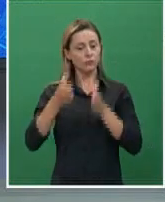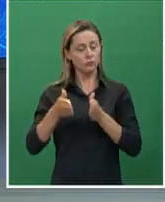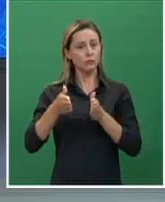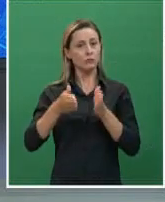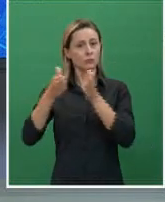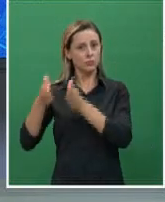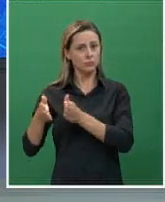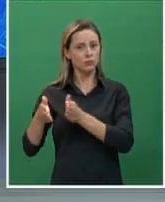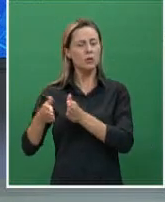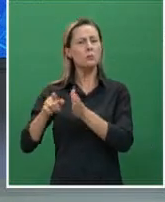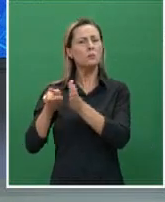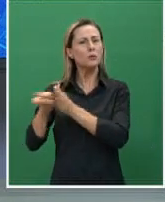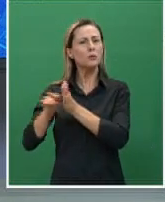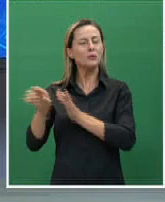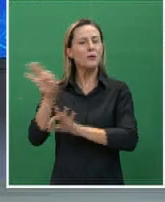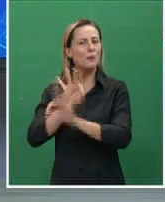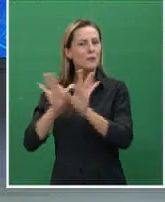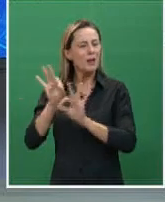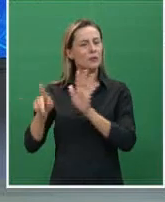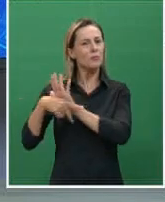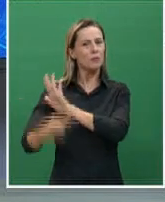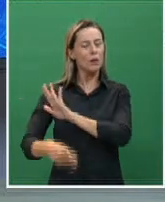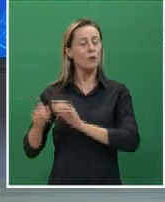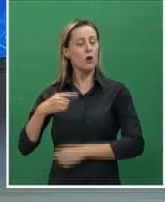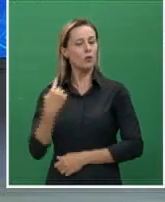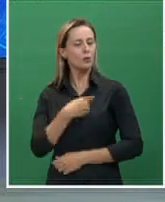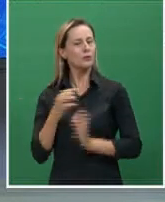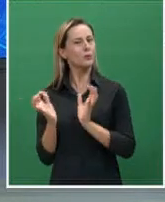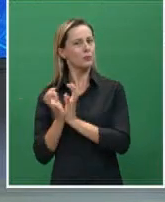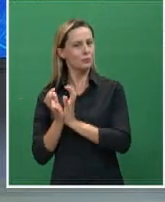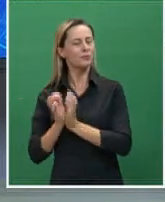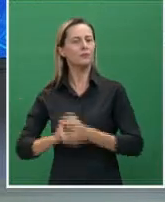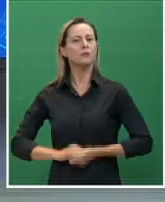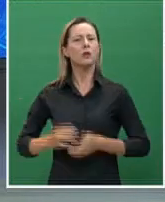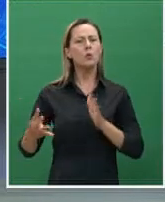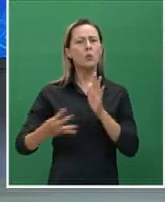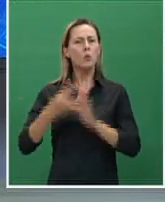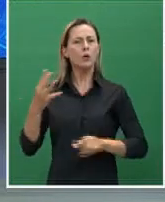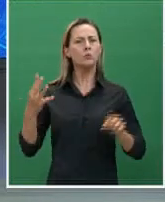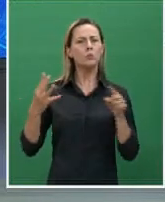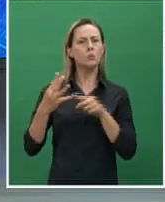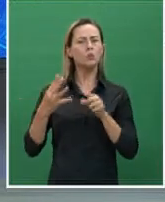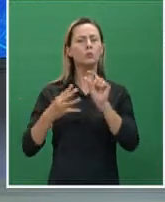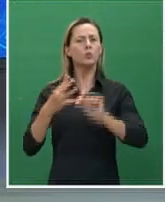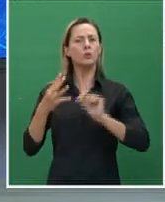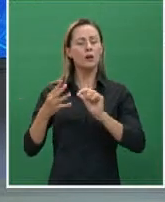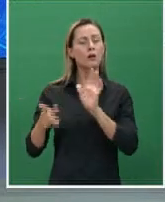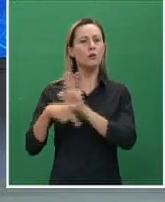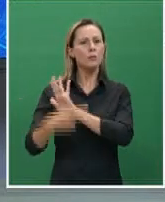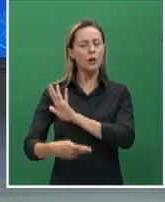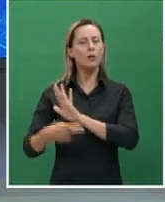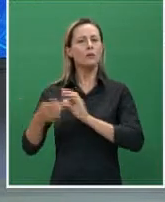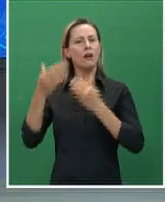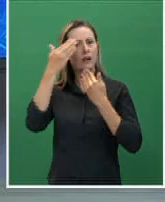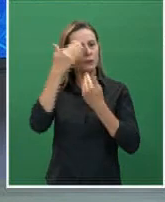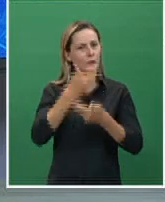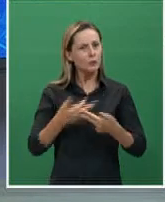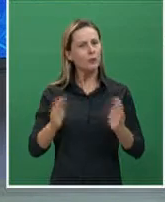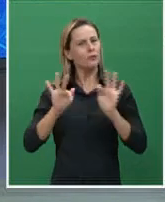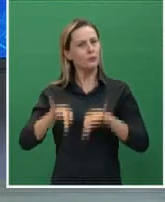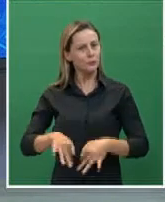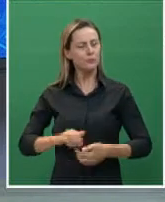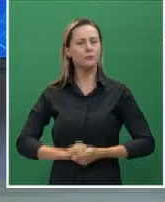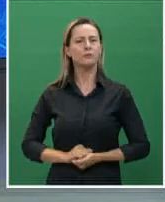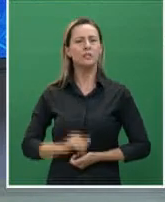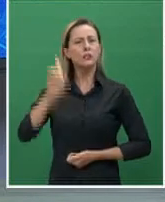Preparadas pela nossa produção por último último bloco o quarto bloco teremos as é importante também dizer